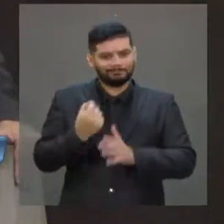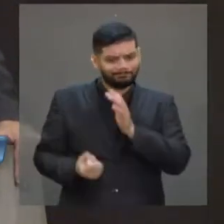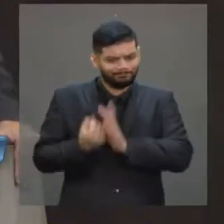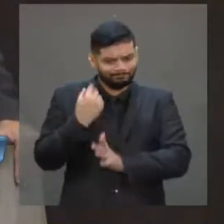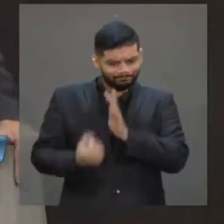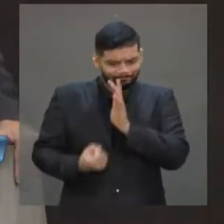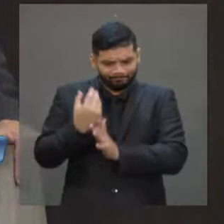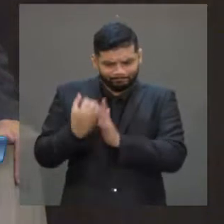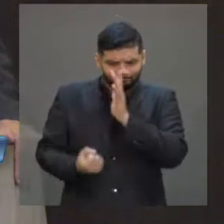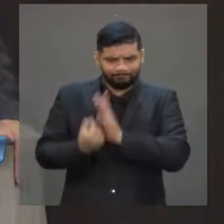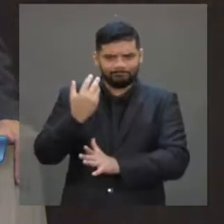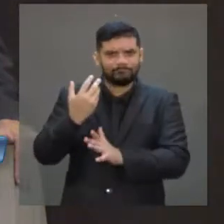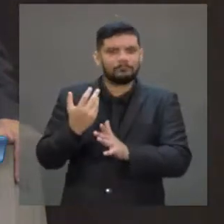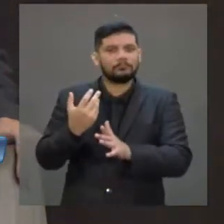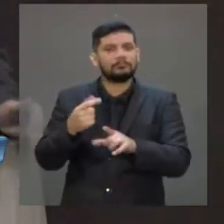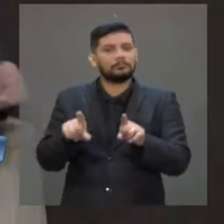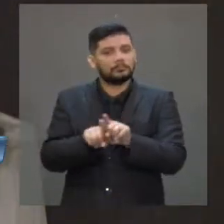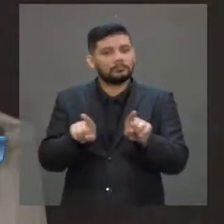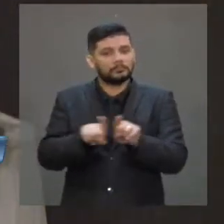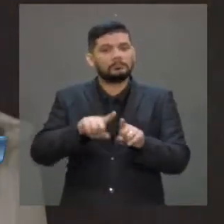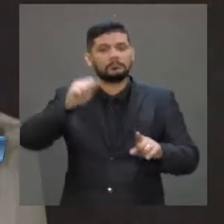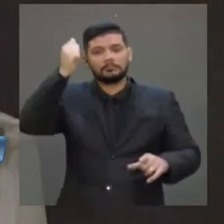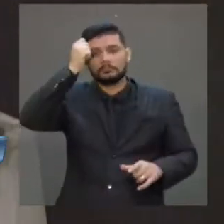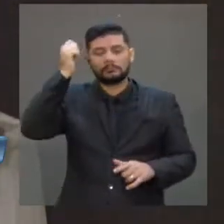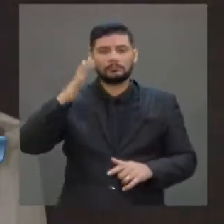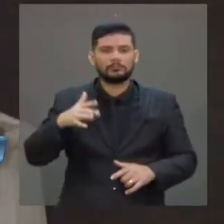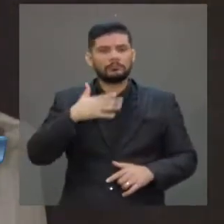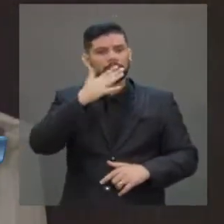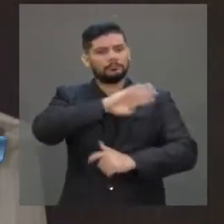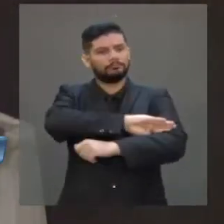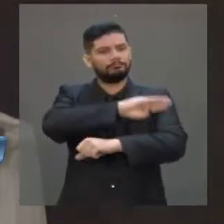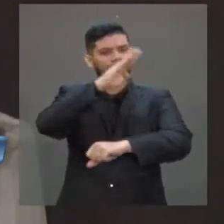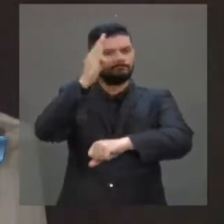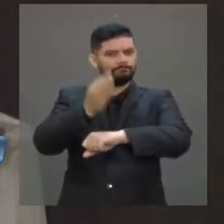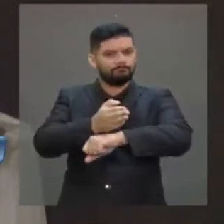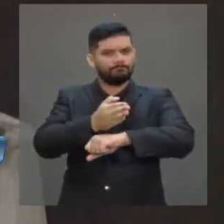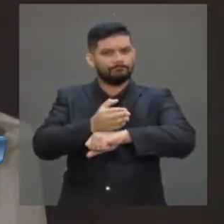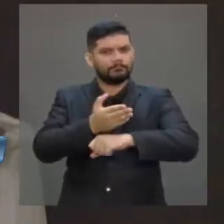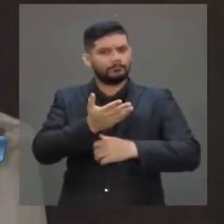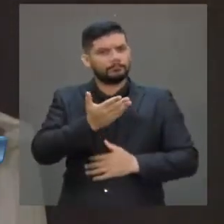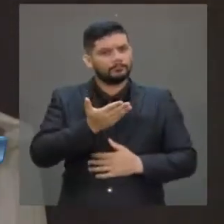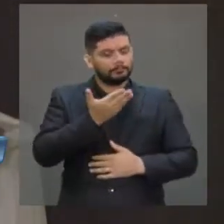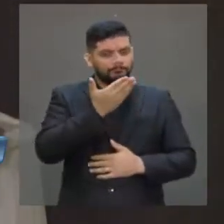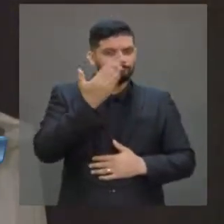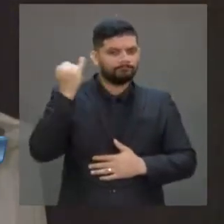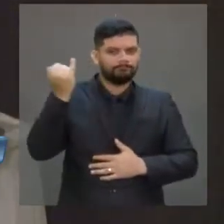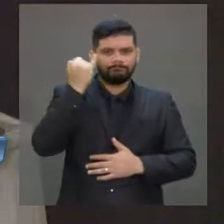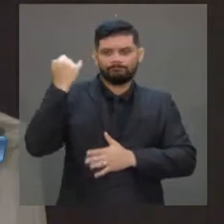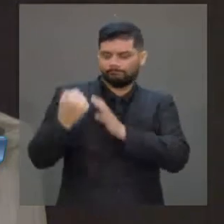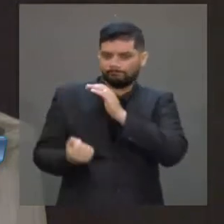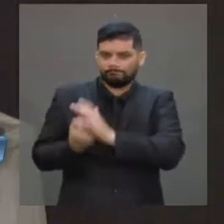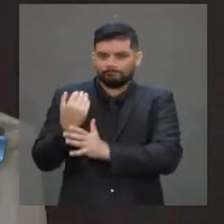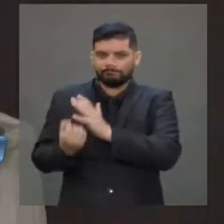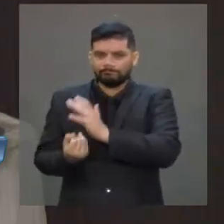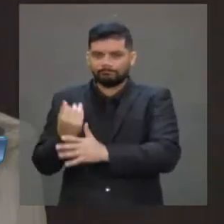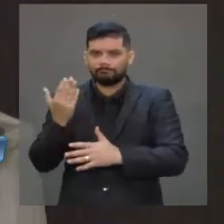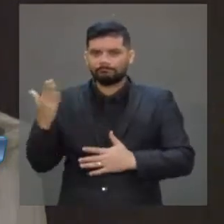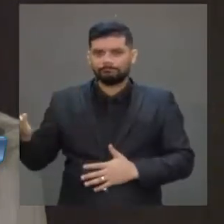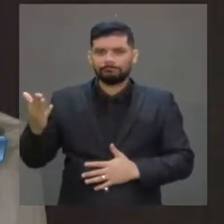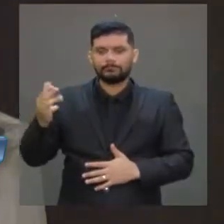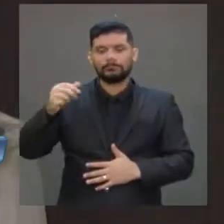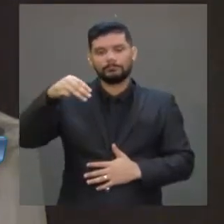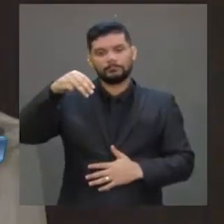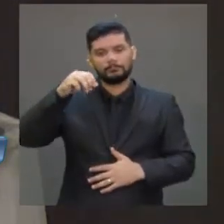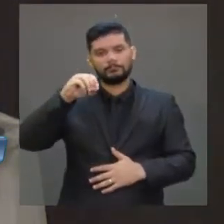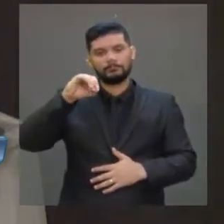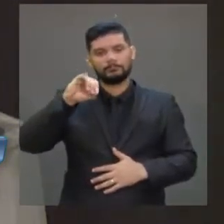de mel, deputada Augusta, que é da Serra Grande, também uma importante produção de mel. Está aqui o deputado Moisés, que